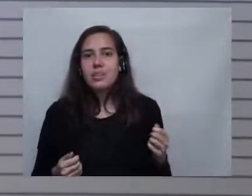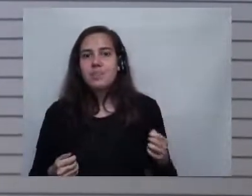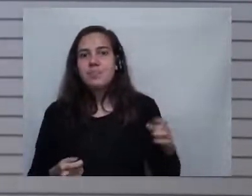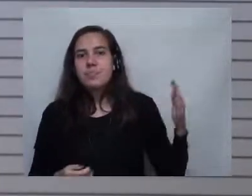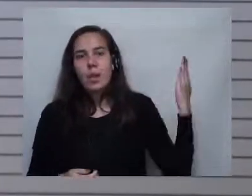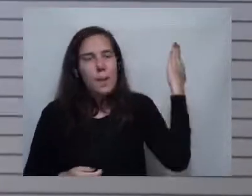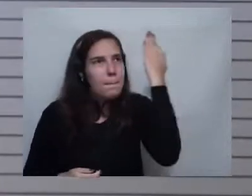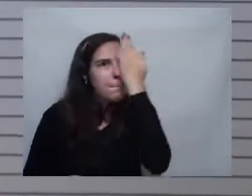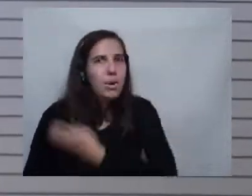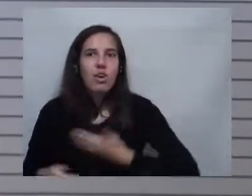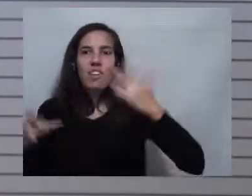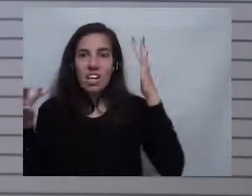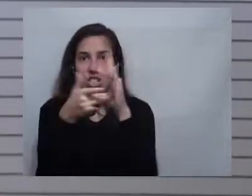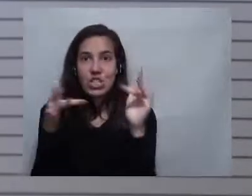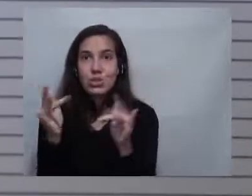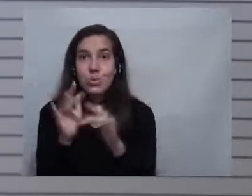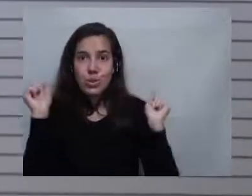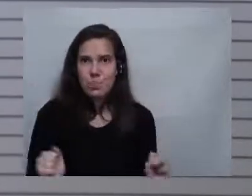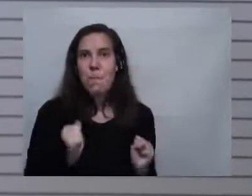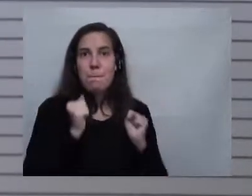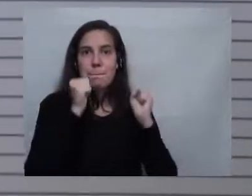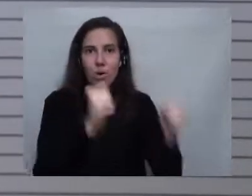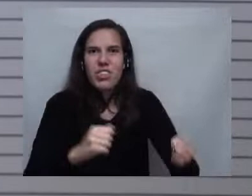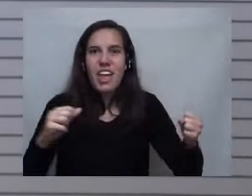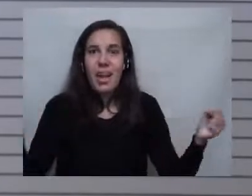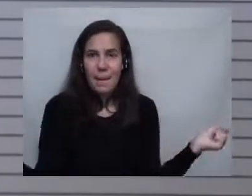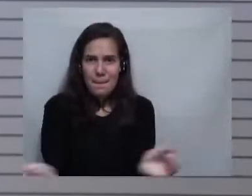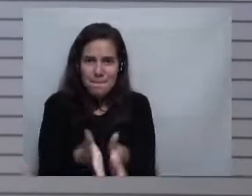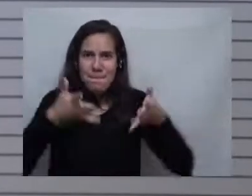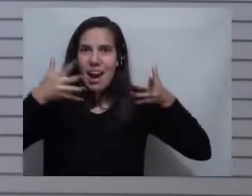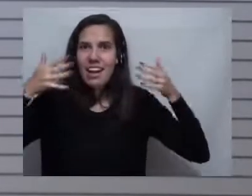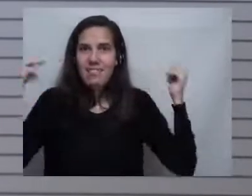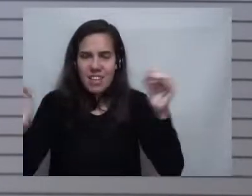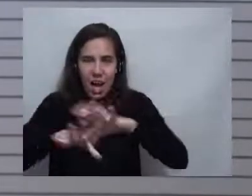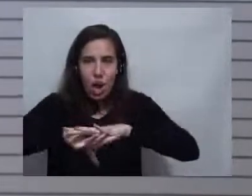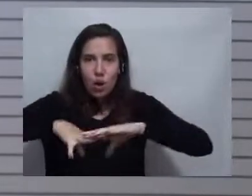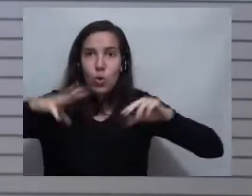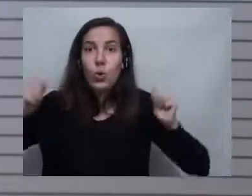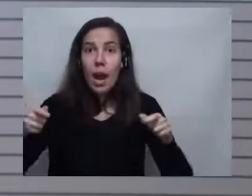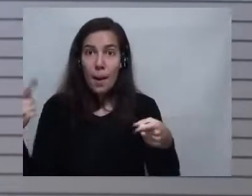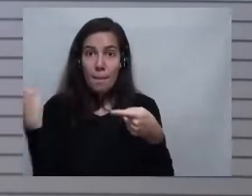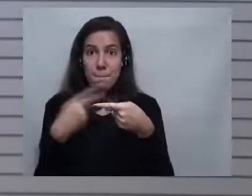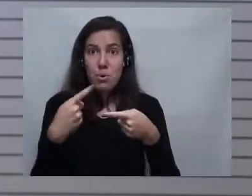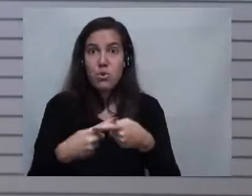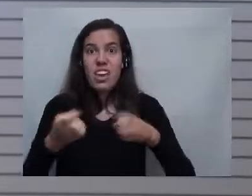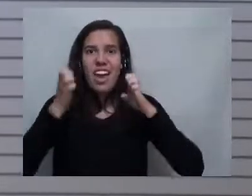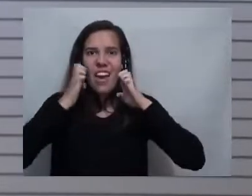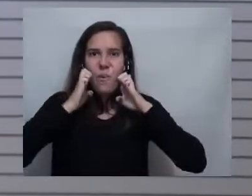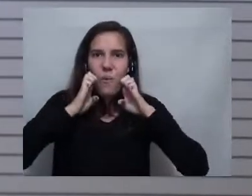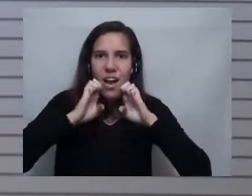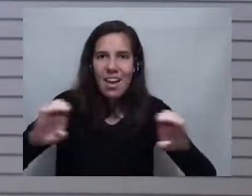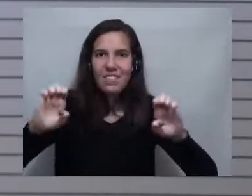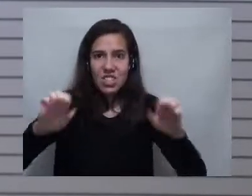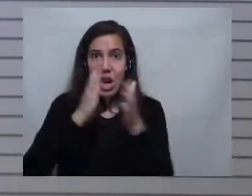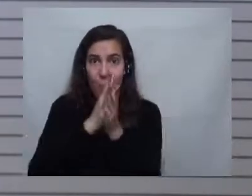e os milagres vão acontecendo porque o Evangelho é o poder de Deus